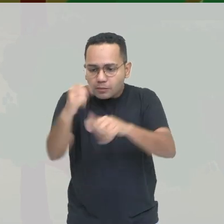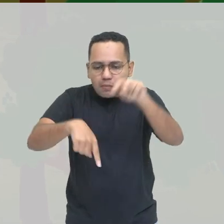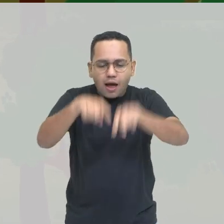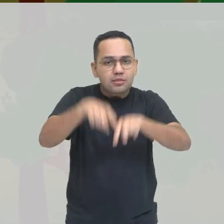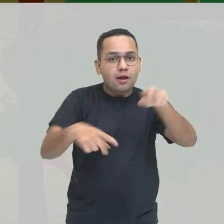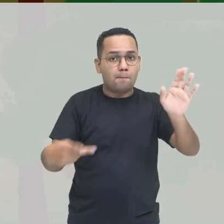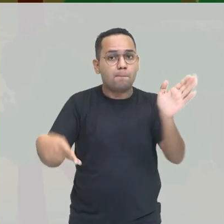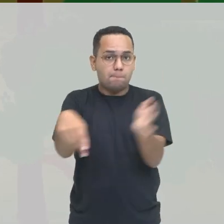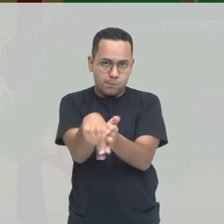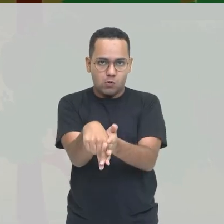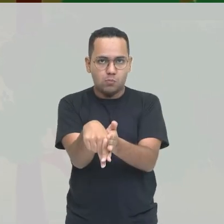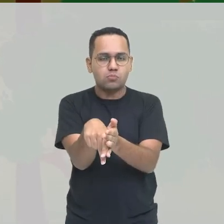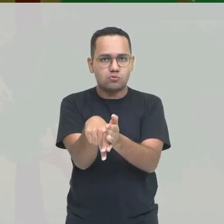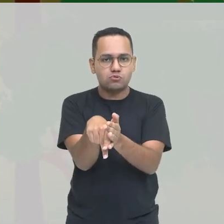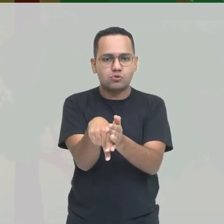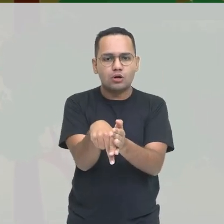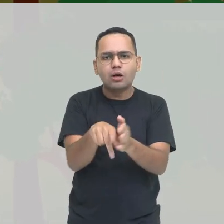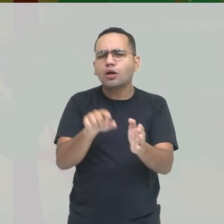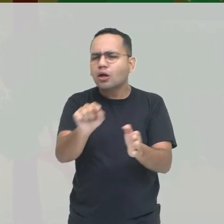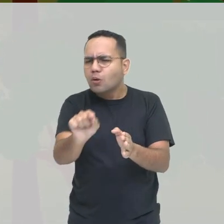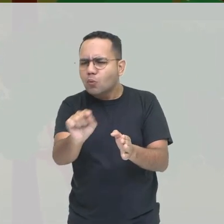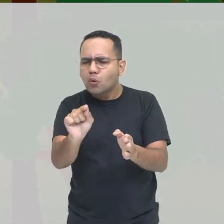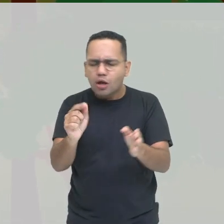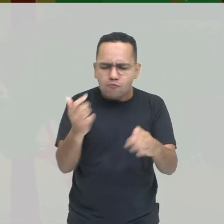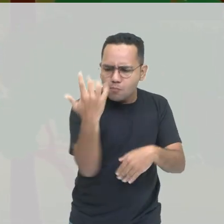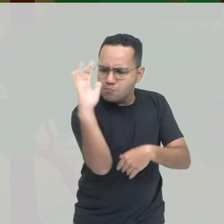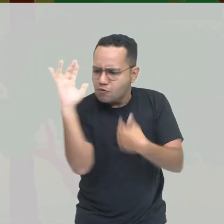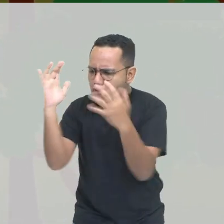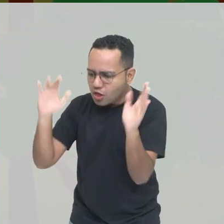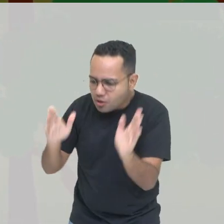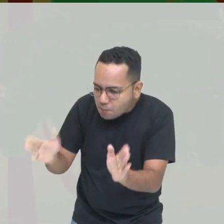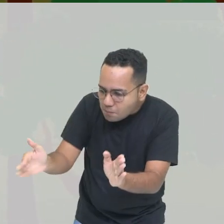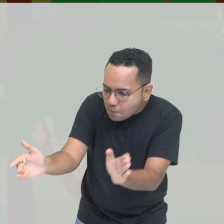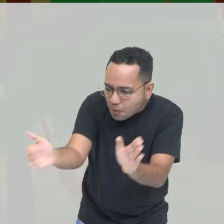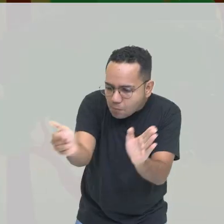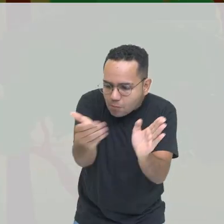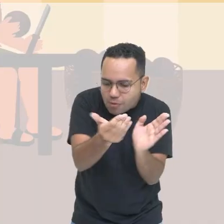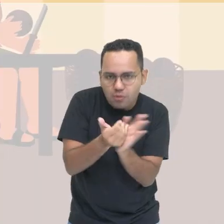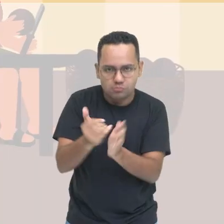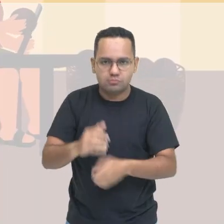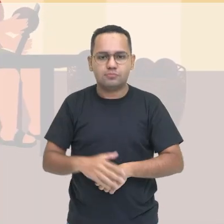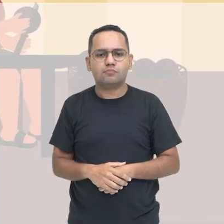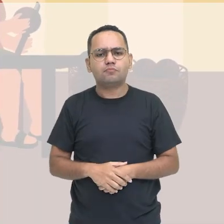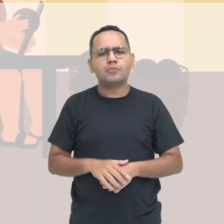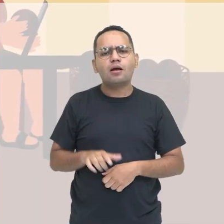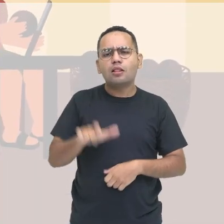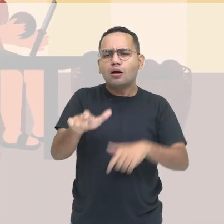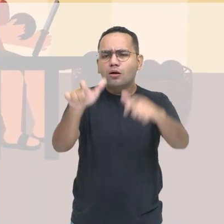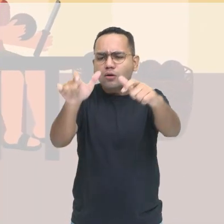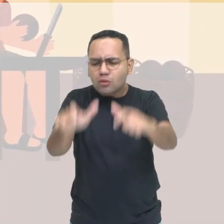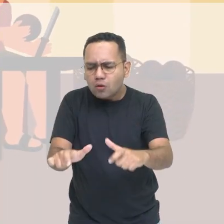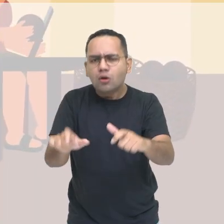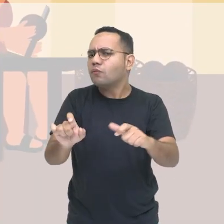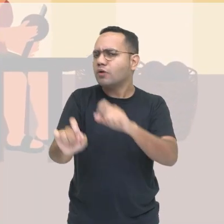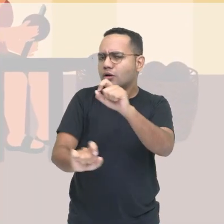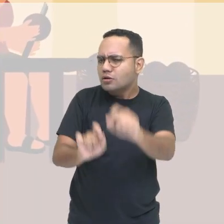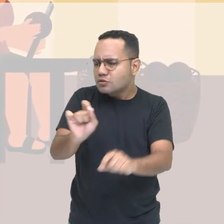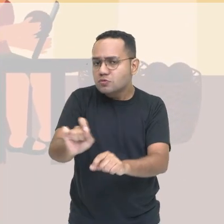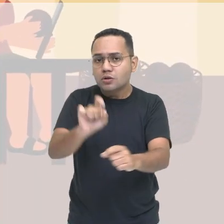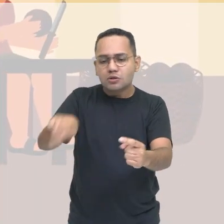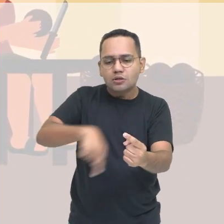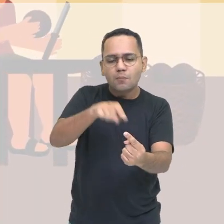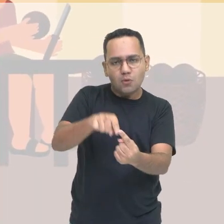e sustentáveis, utilizando materiais coletados na própria floresta. A cooperativa busca conciliar